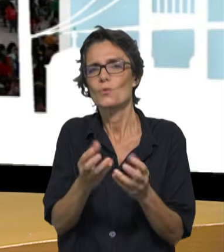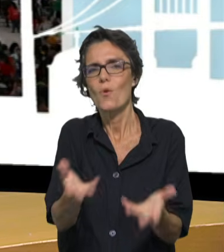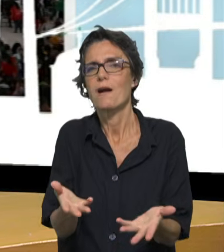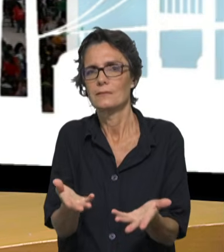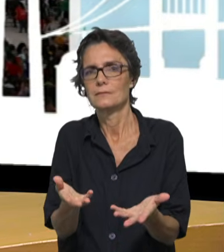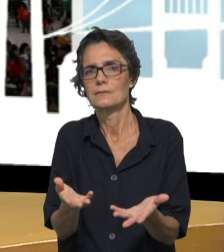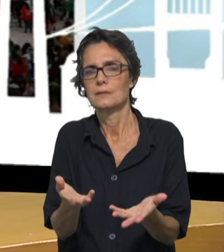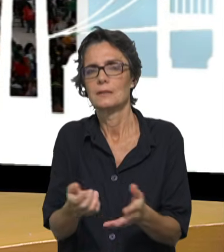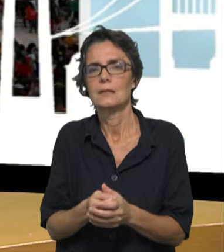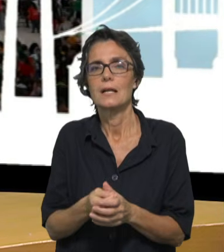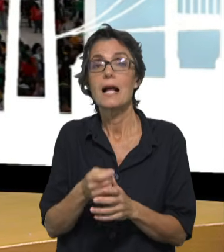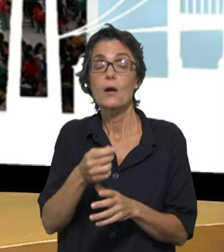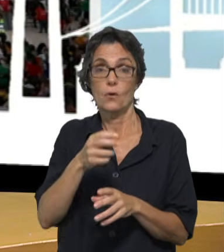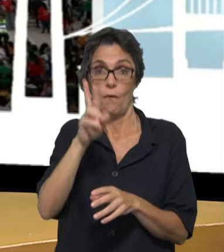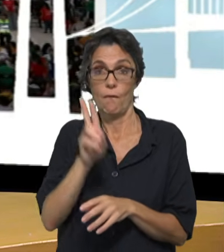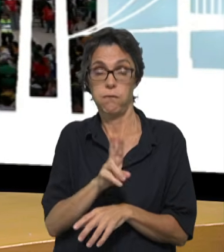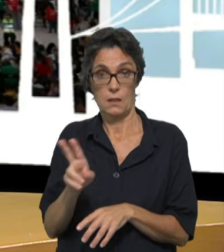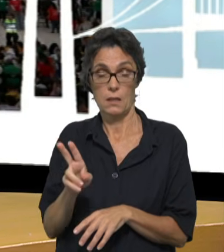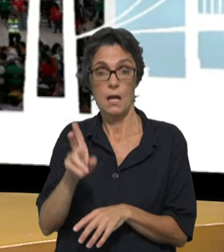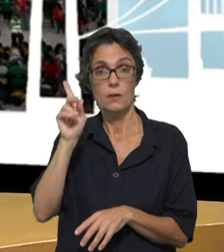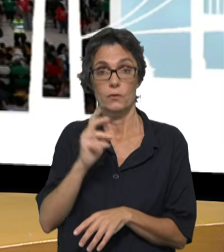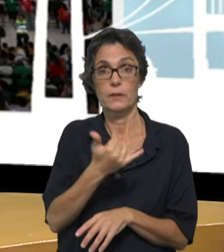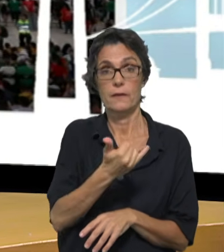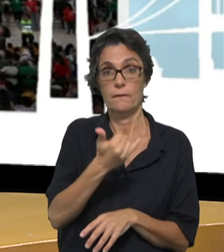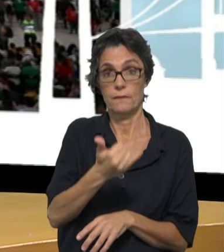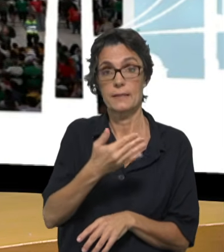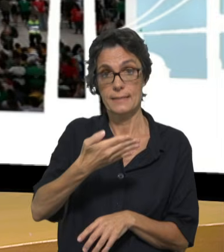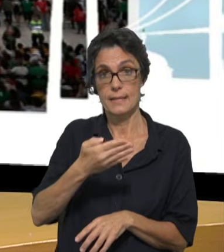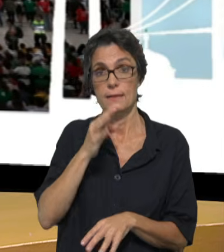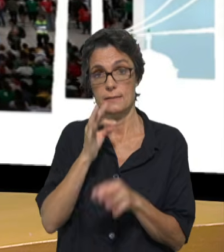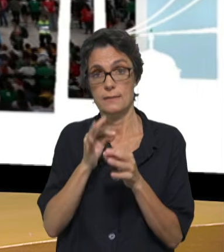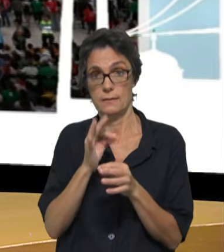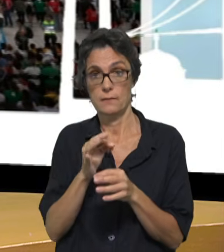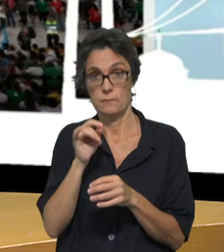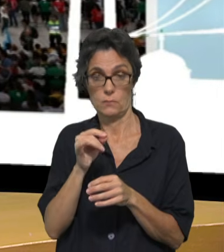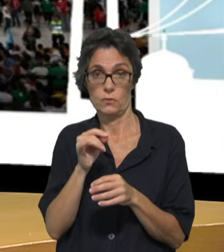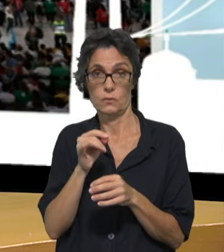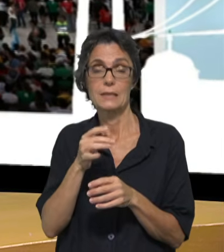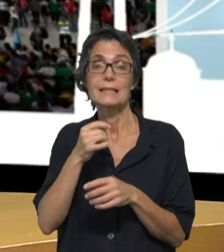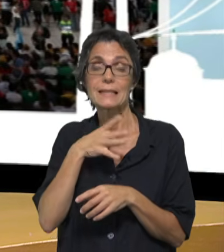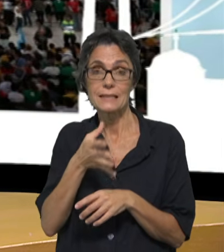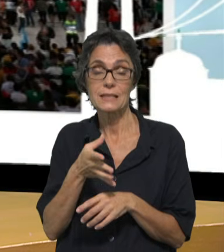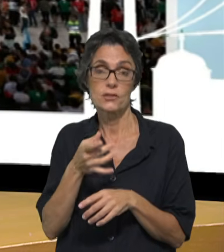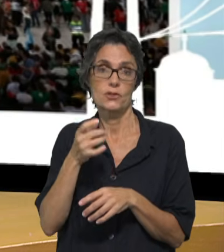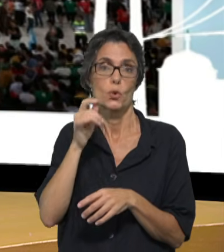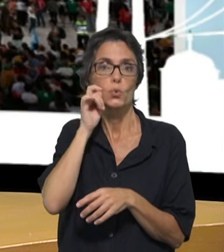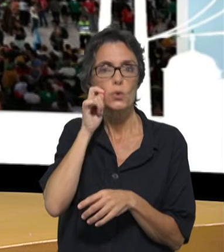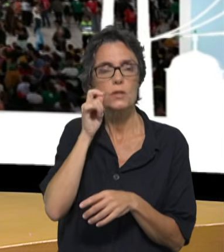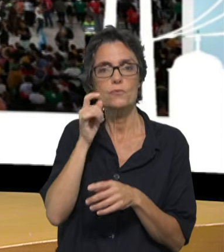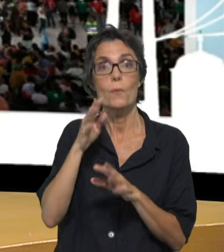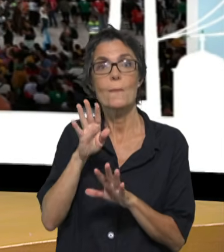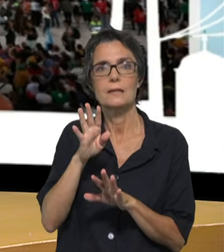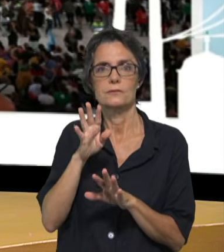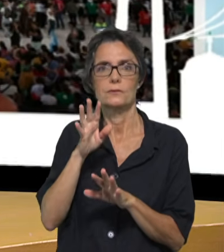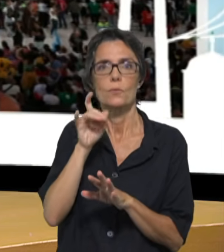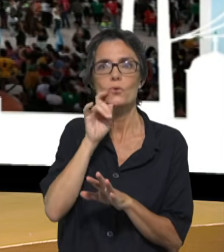Vaticano para este dia 27 de setembro, que é precisamente turismos e investimentos verdes, reforça isso tudo.